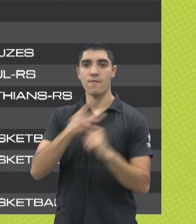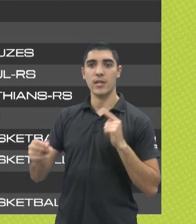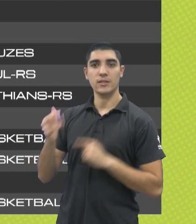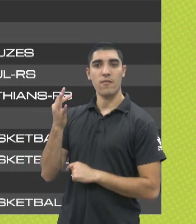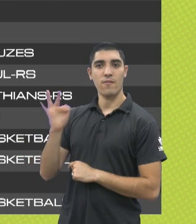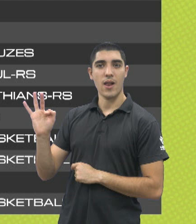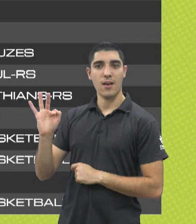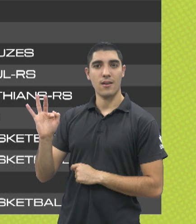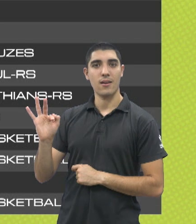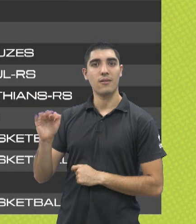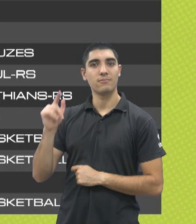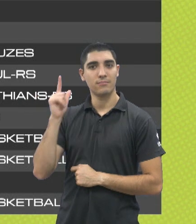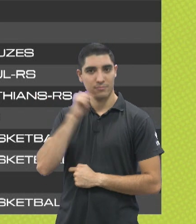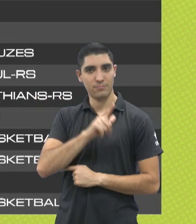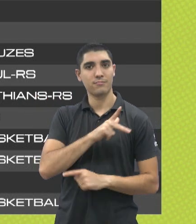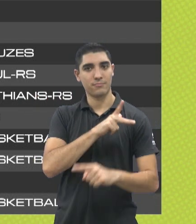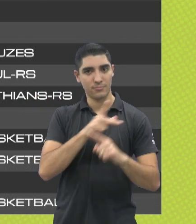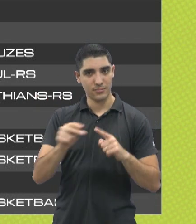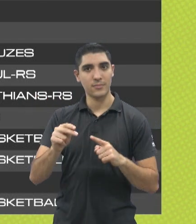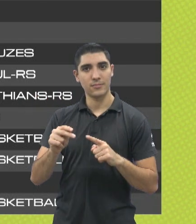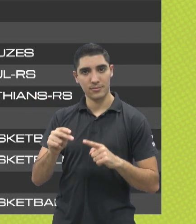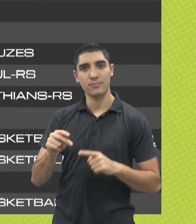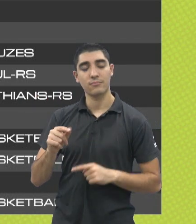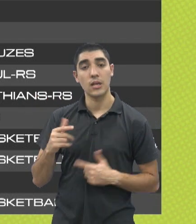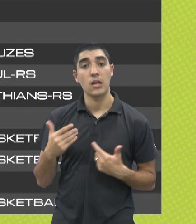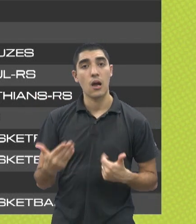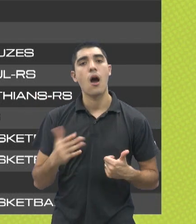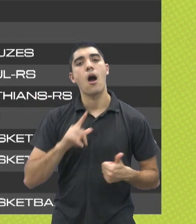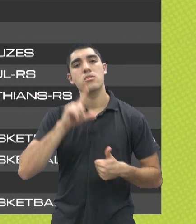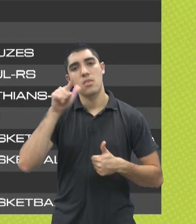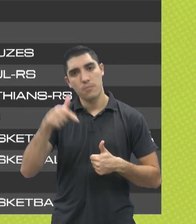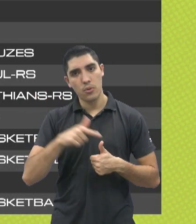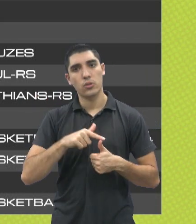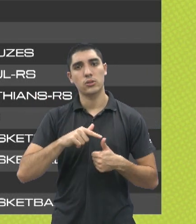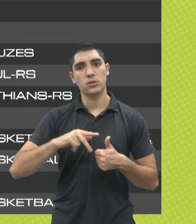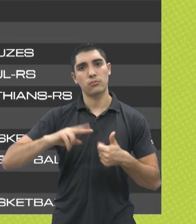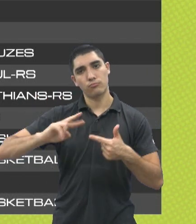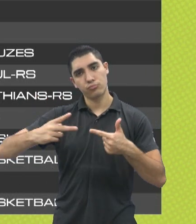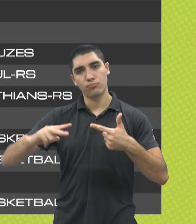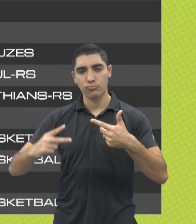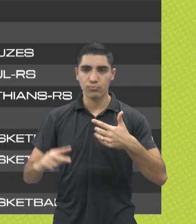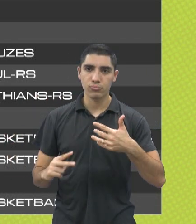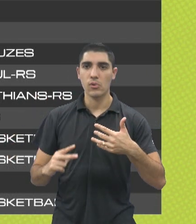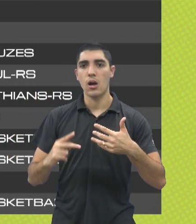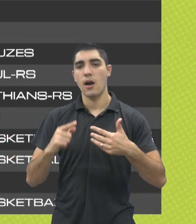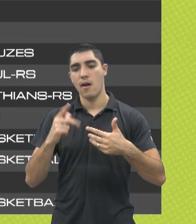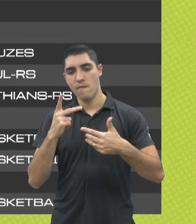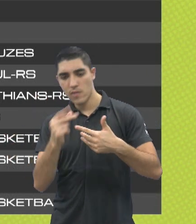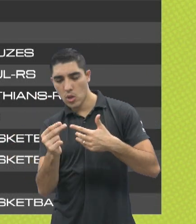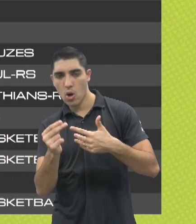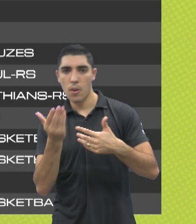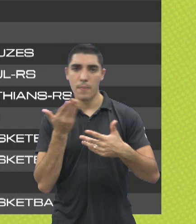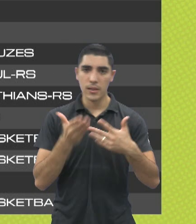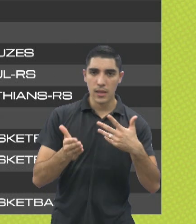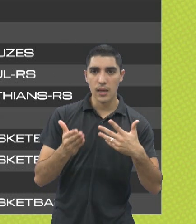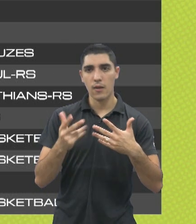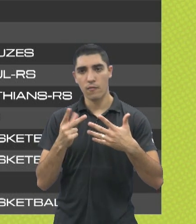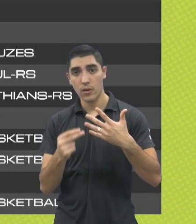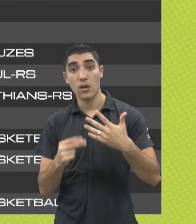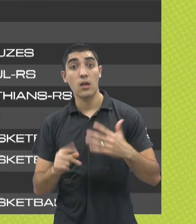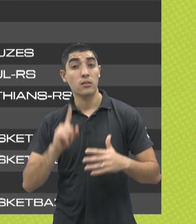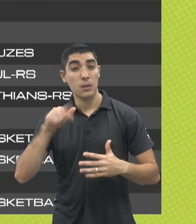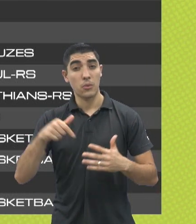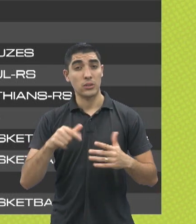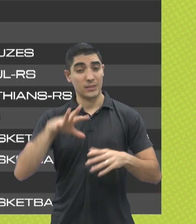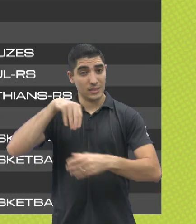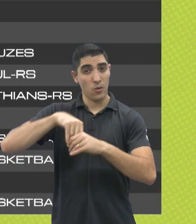acabou com a série de derrotas contra a equipe de Franca, aí alternou jogos, vitórias e derrotas, aí tem uma cacetada de jogos em